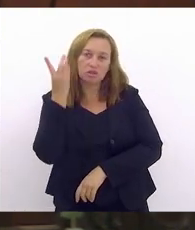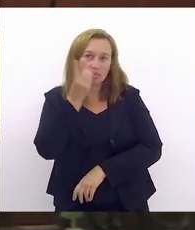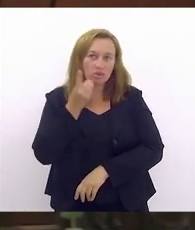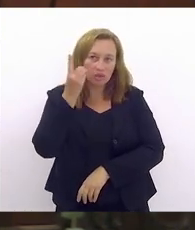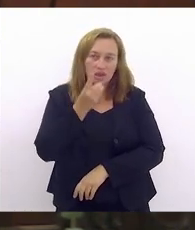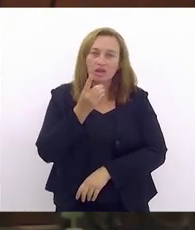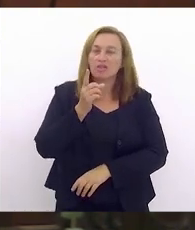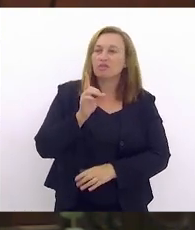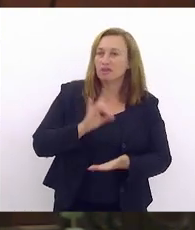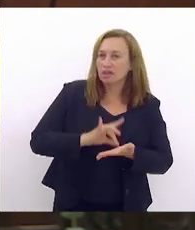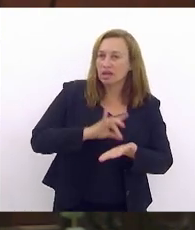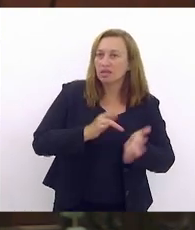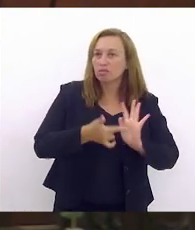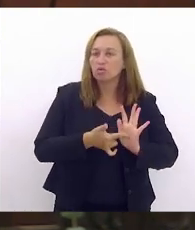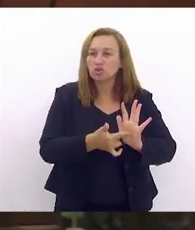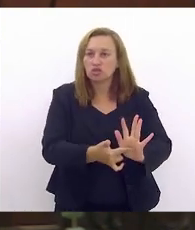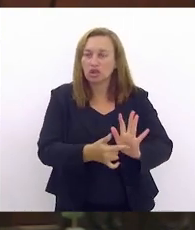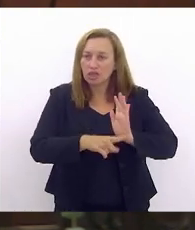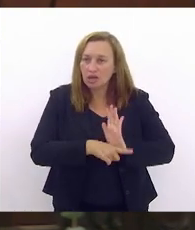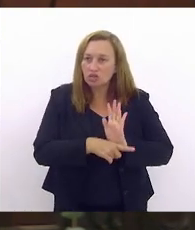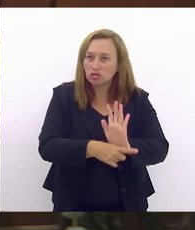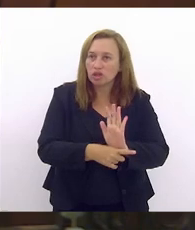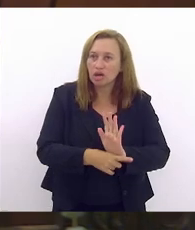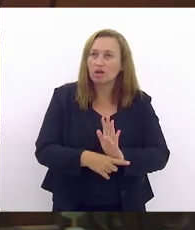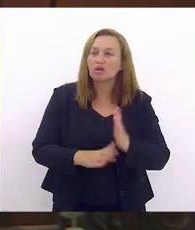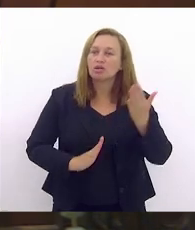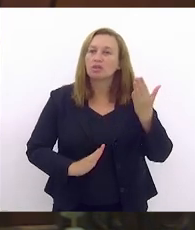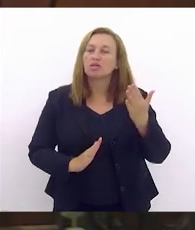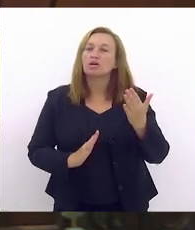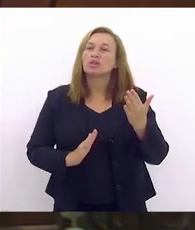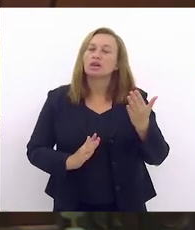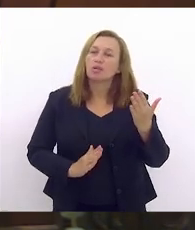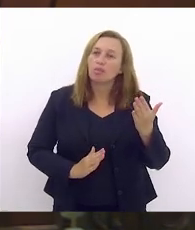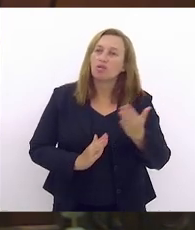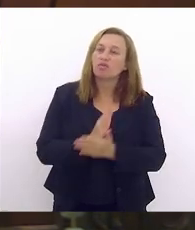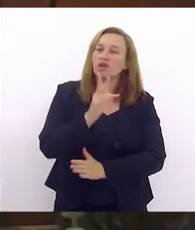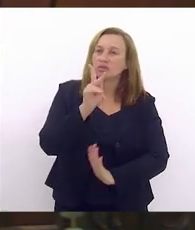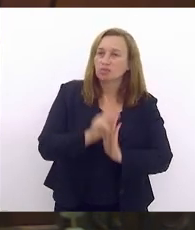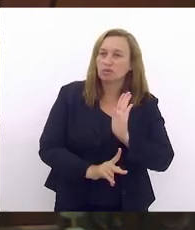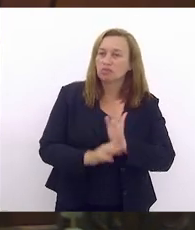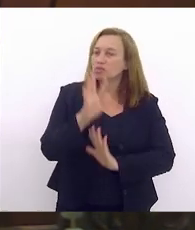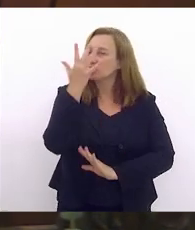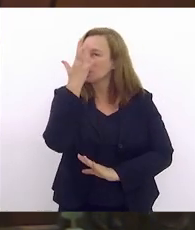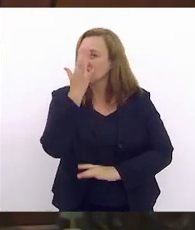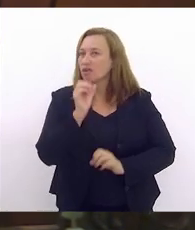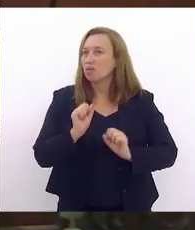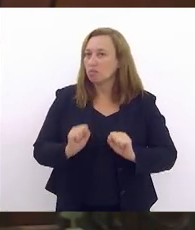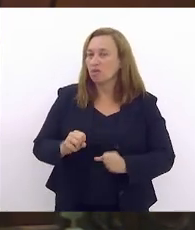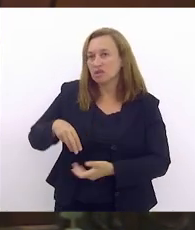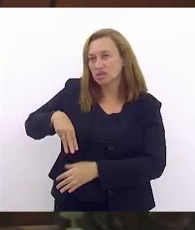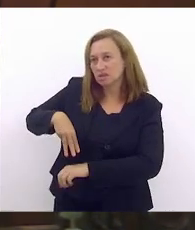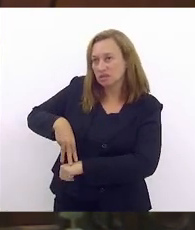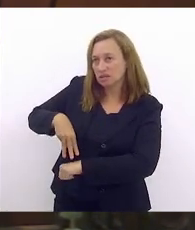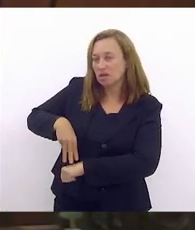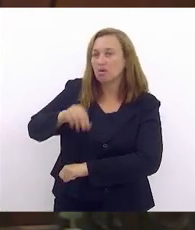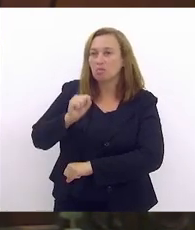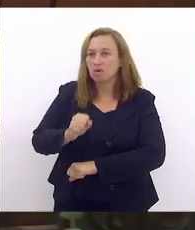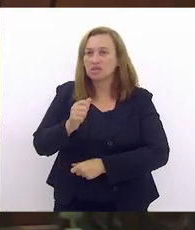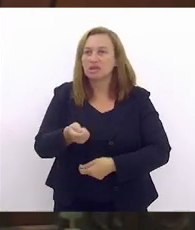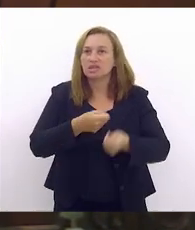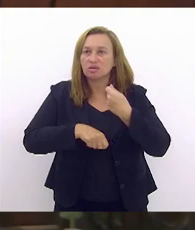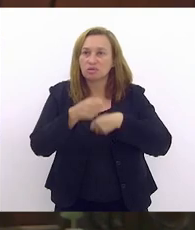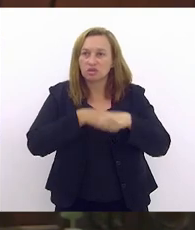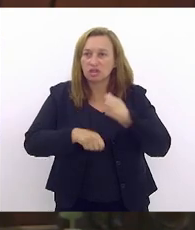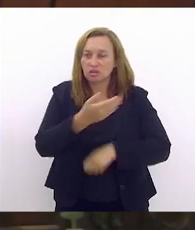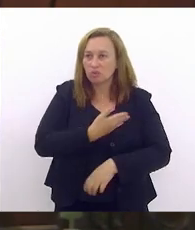demonstrado interesse em ajudar o carnaval, e hoje foi votado por unanimidade que a Marquês de Sapucaí possa passar a ser gerida pelo governo do